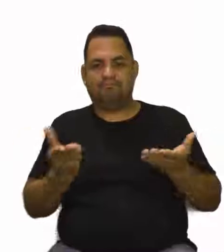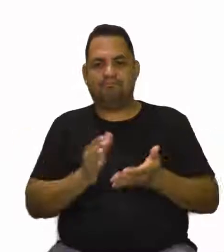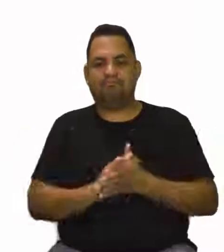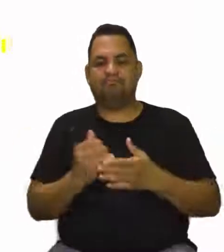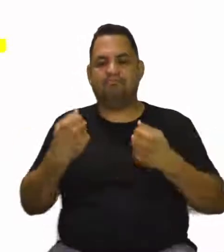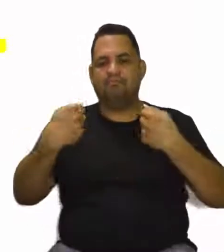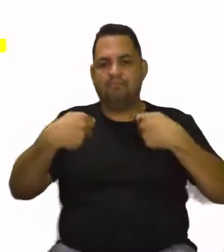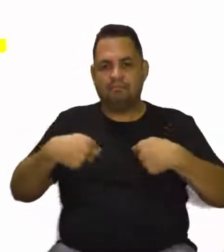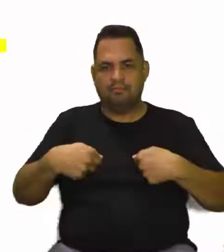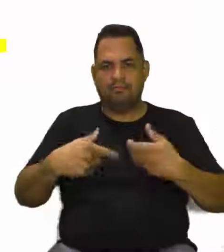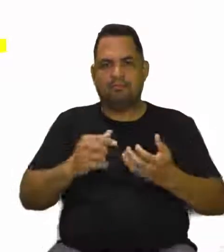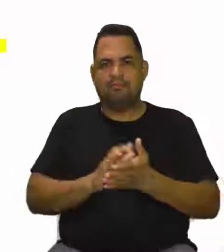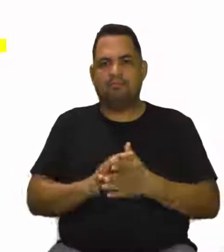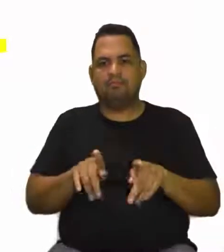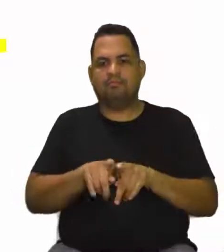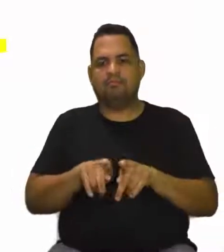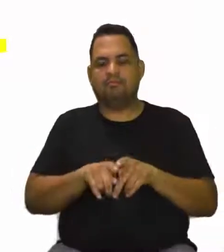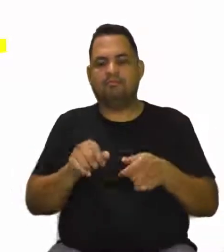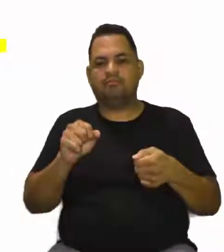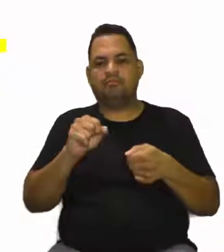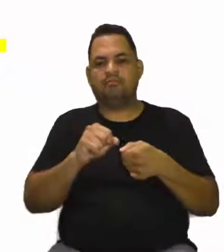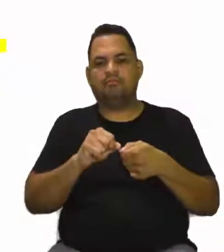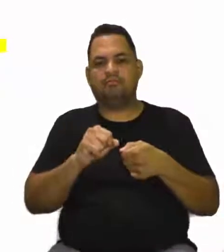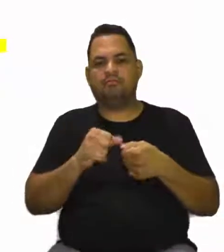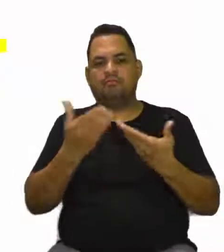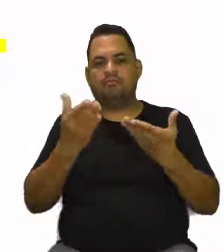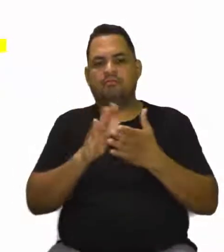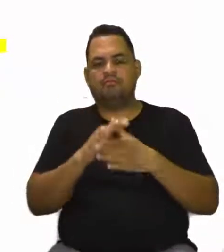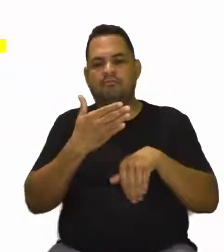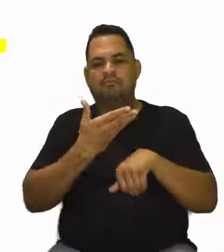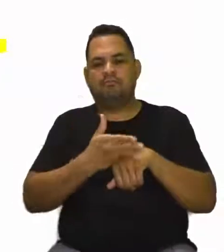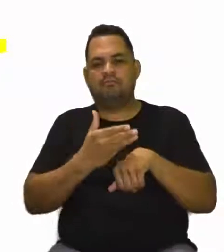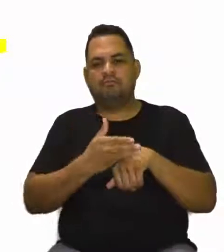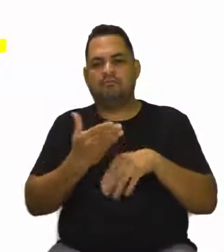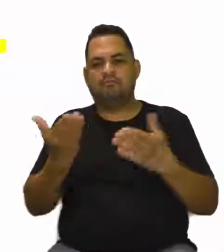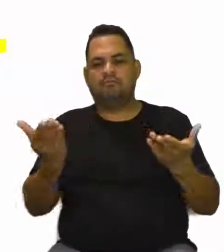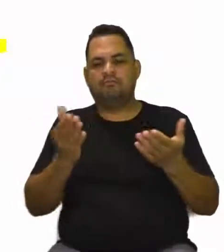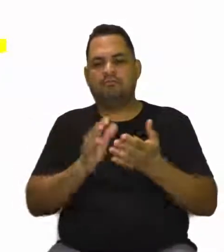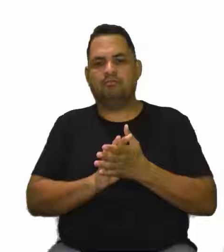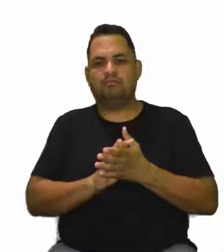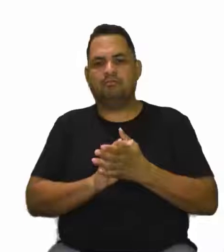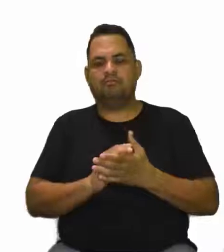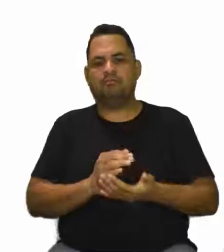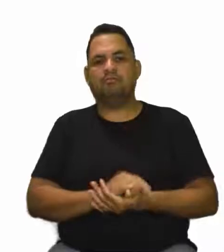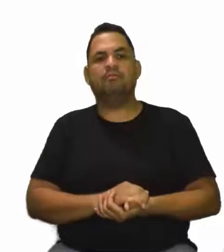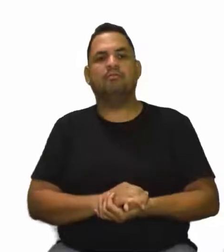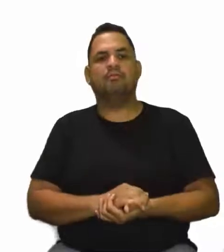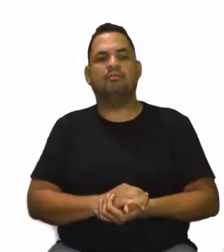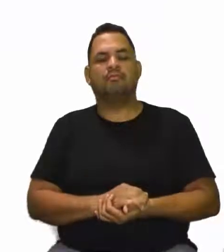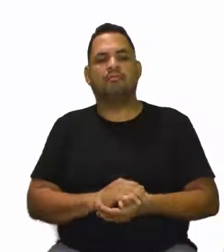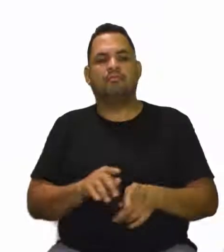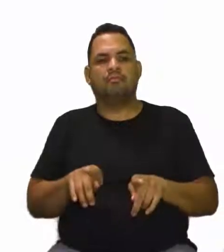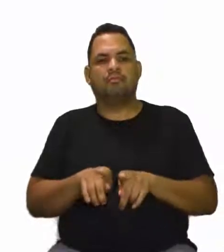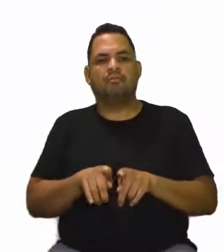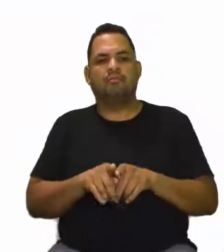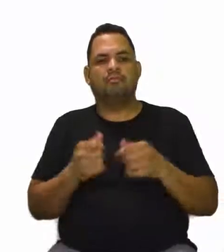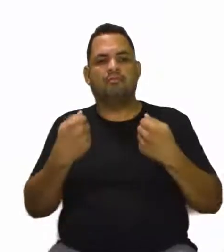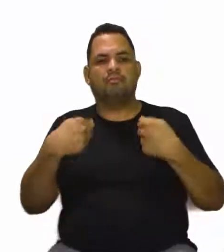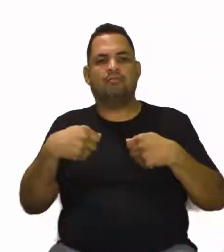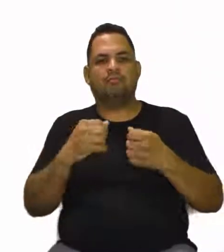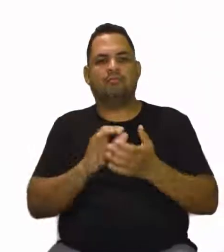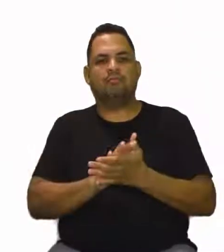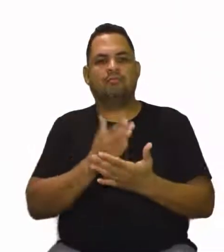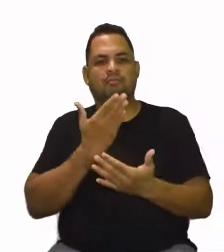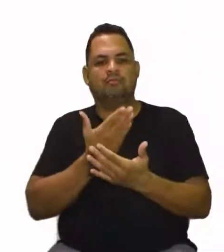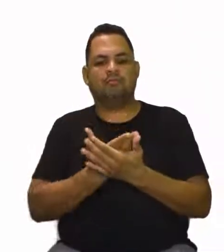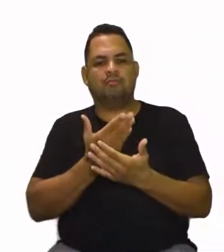Então, eu posso também realizar esse treinamento aqui em praias. Eu também posso fazer ele